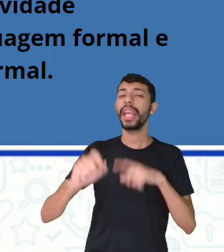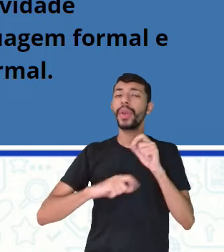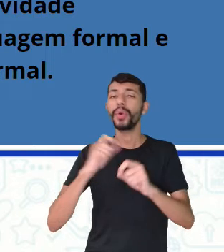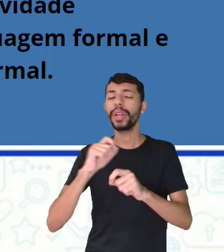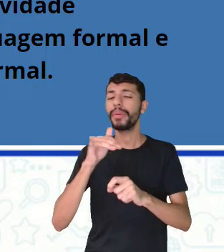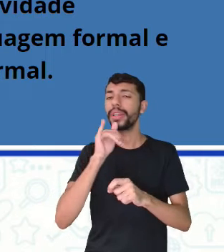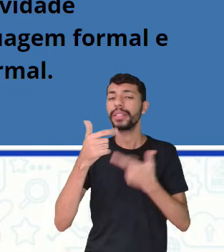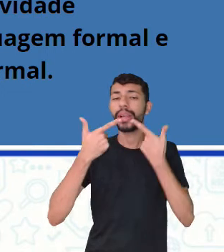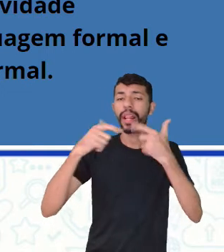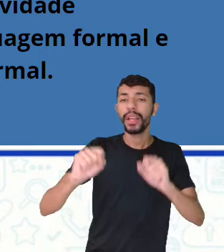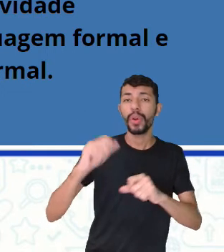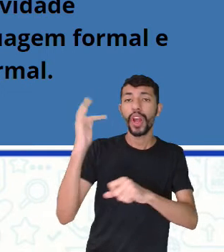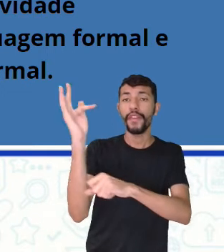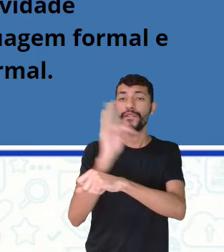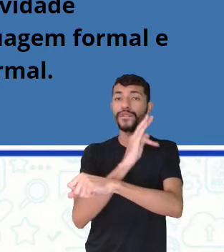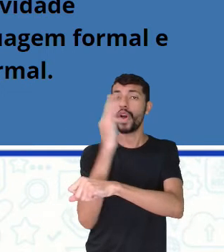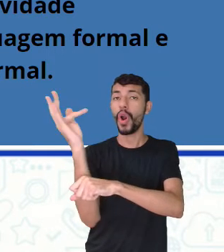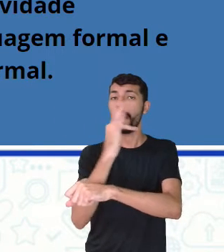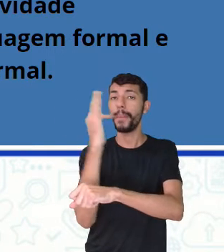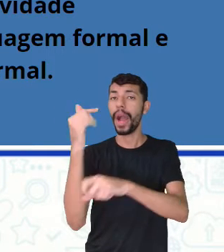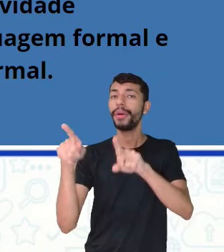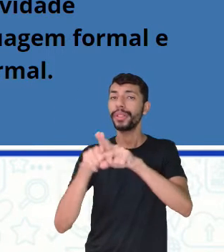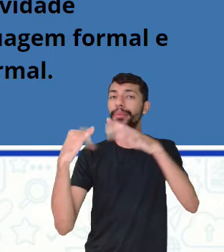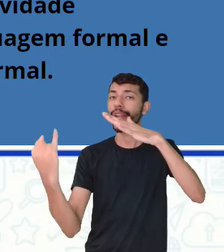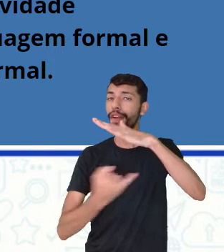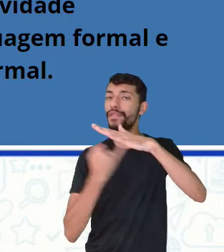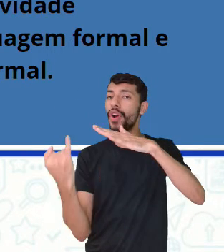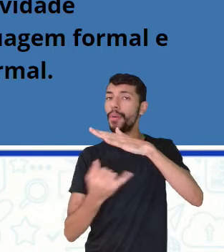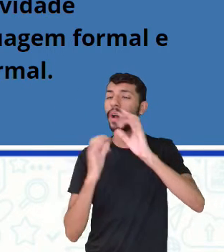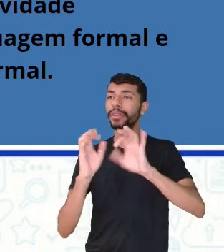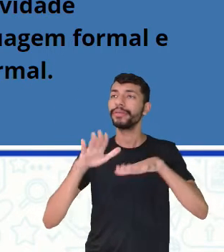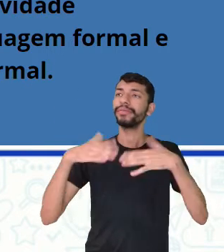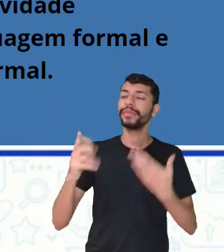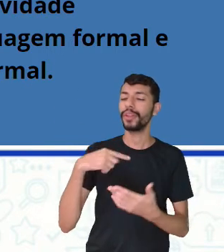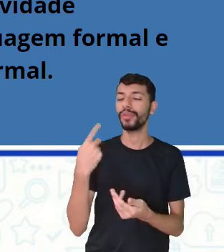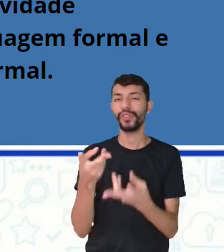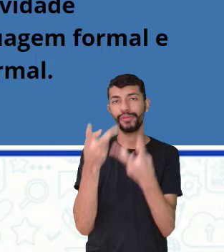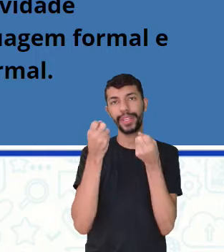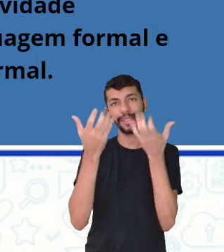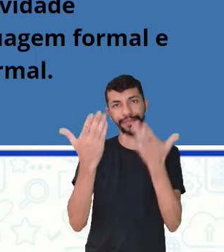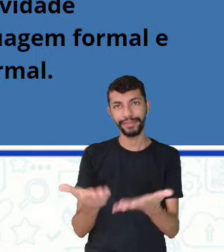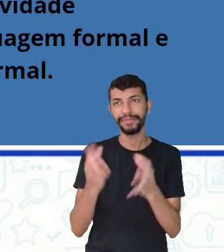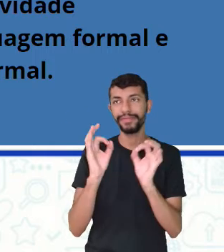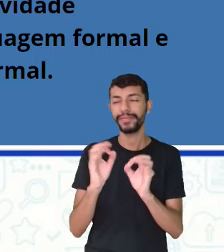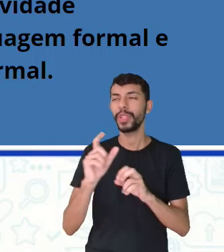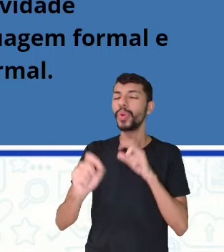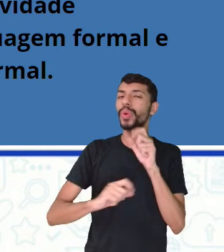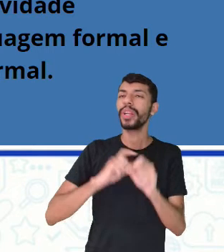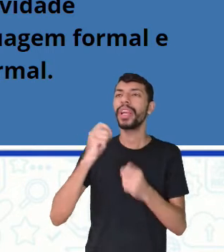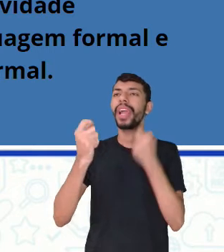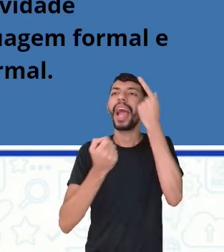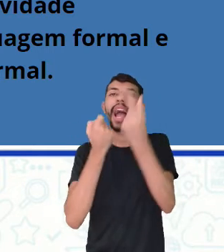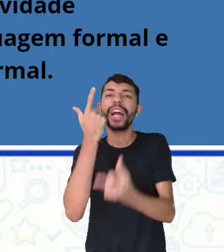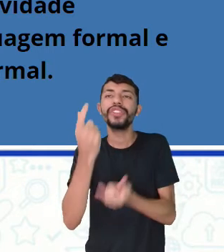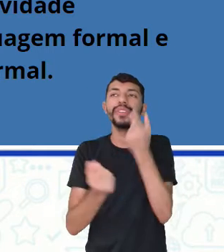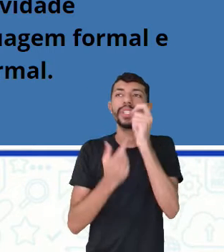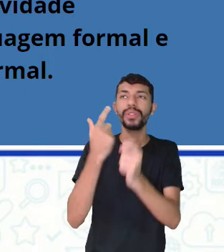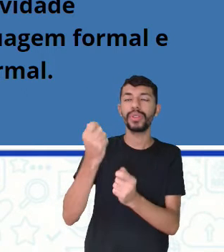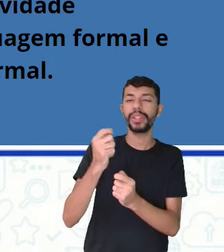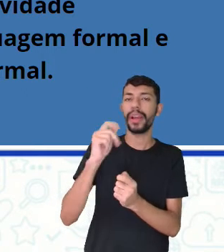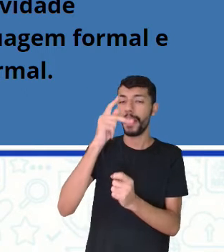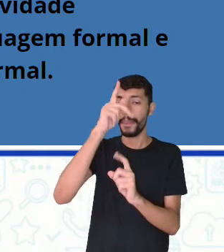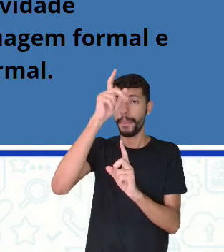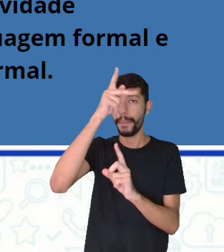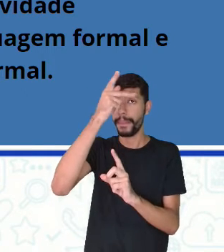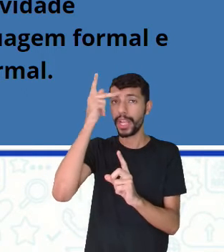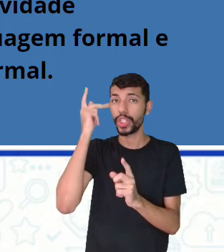em uma entrevista, não é, nós percebemos essa marca, não é? muitas vezes o entrevistador, ele está